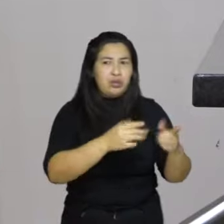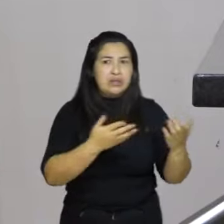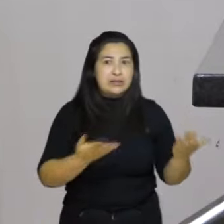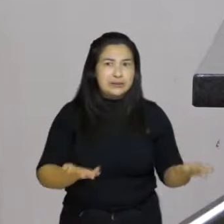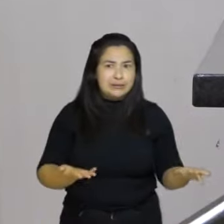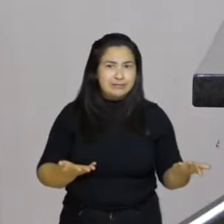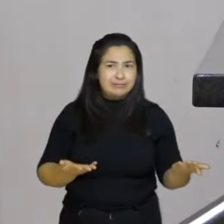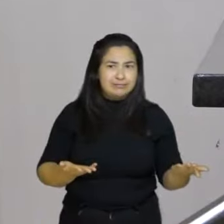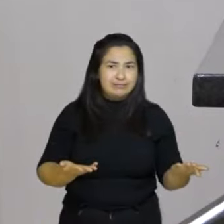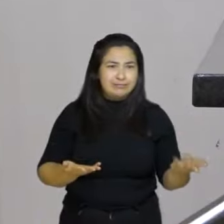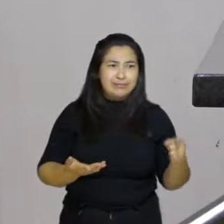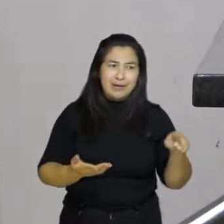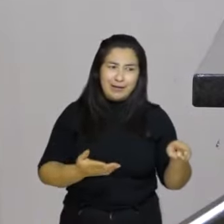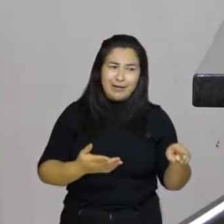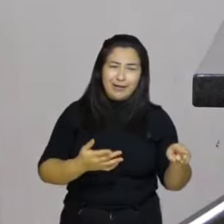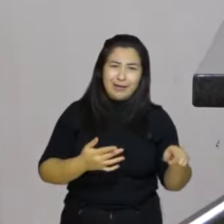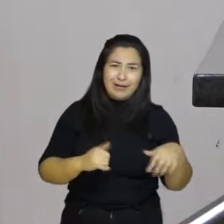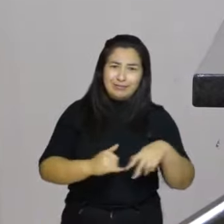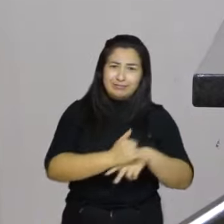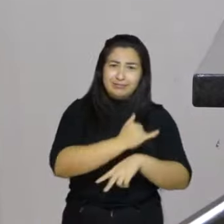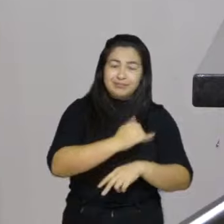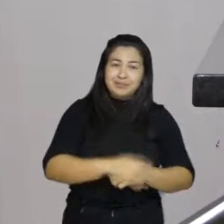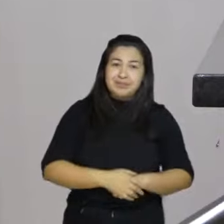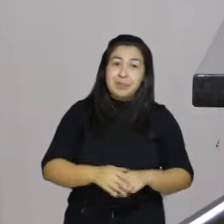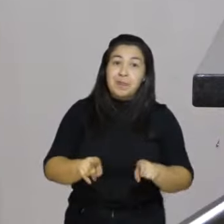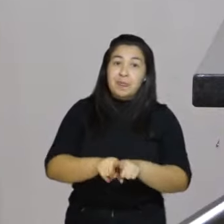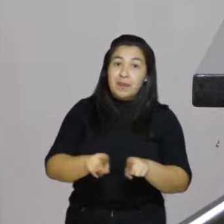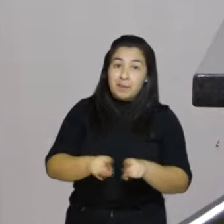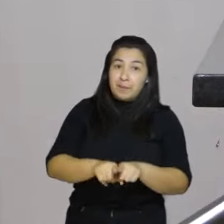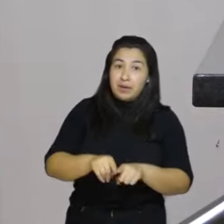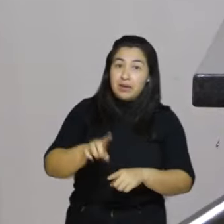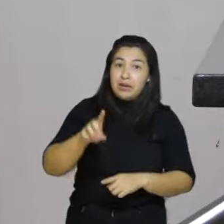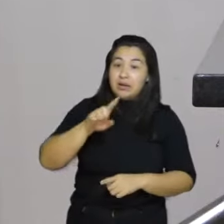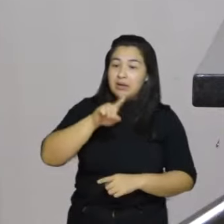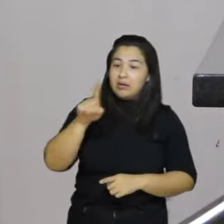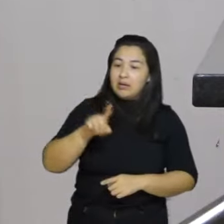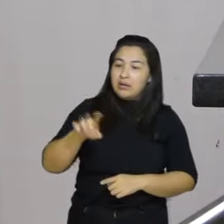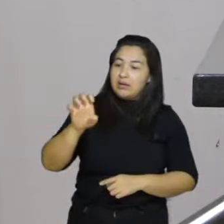condenado Zé Dirceu e Marcelo ODE breche